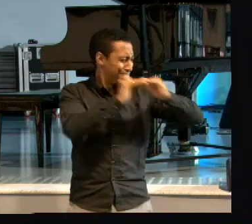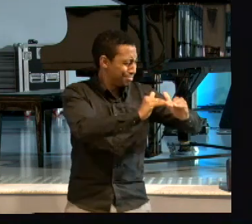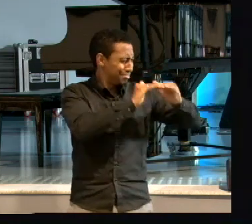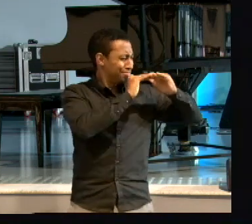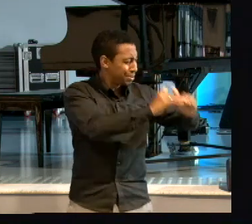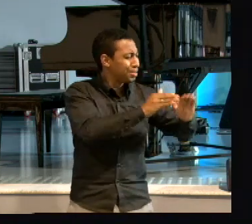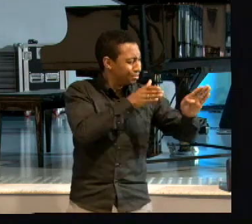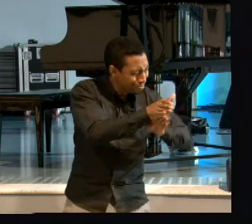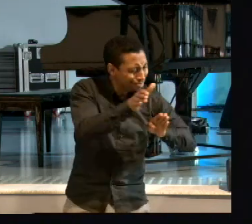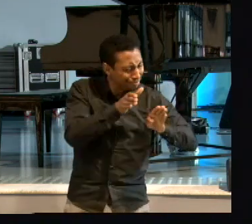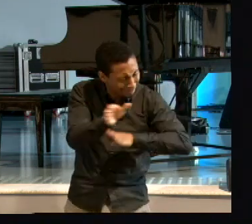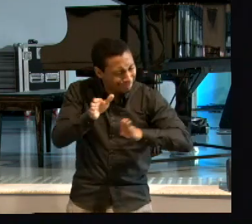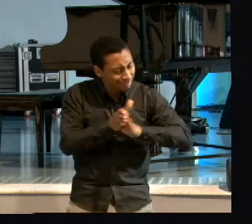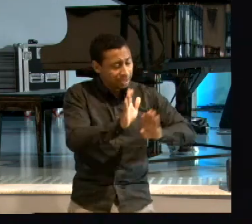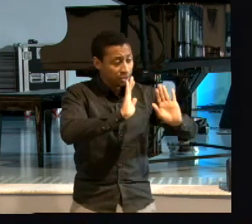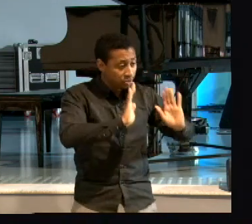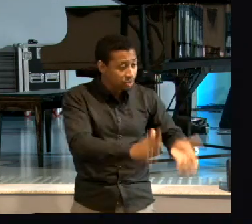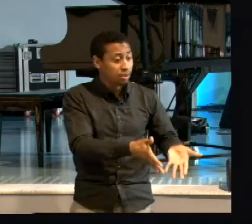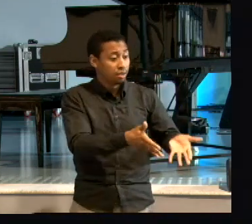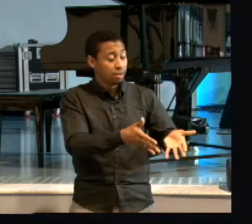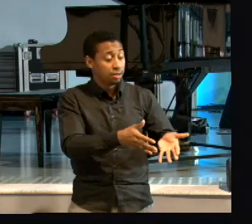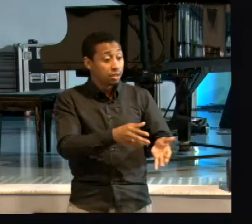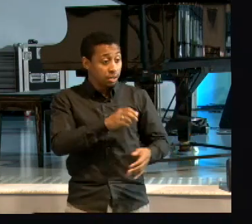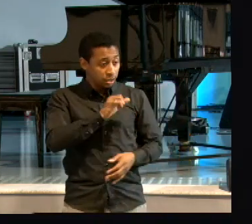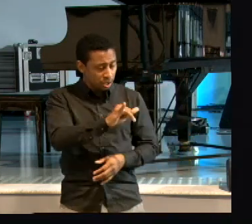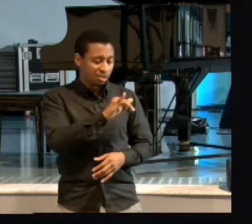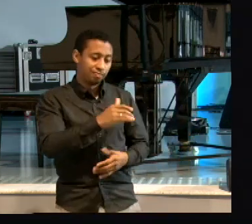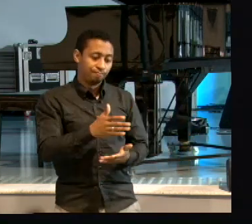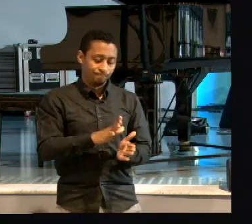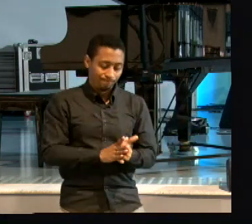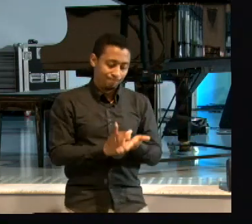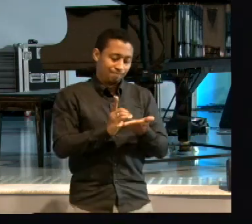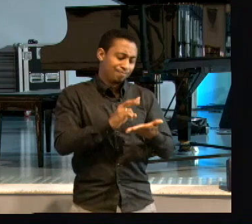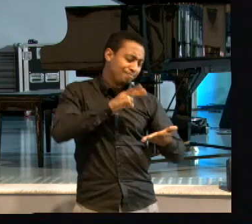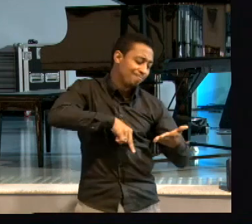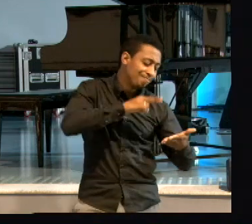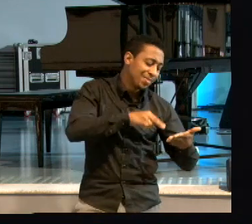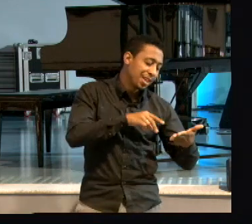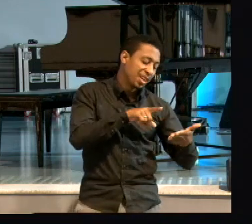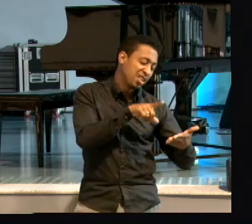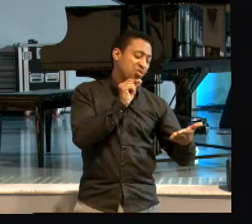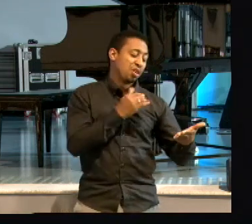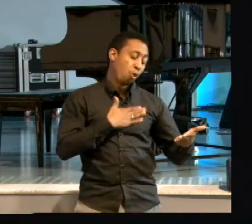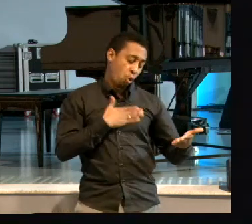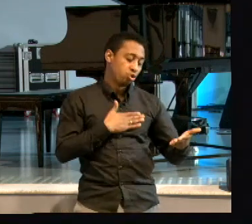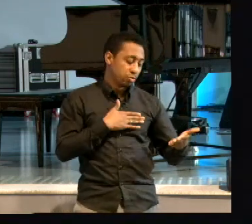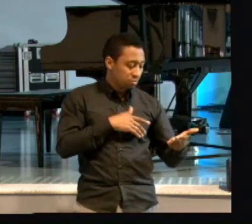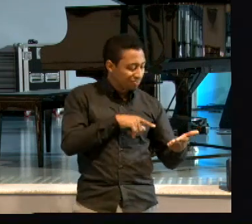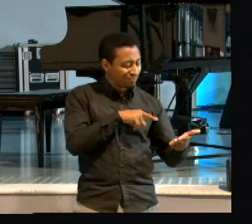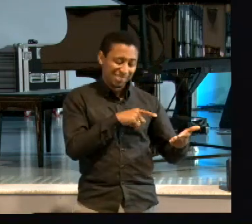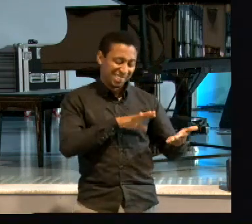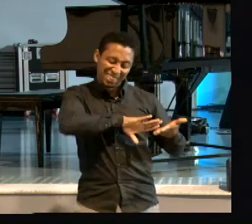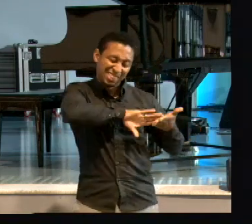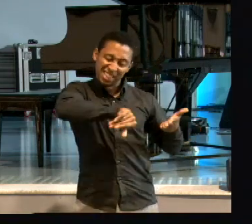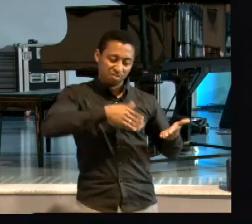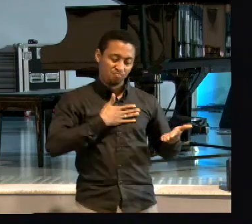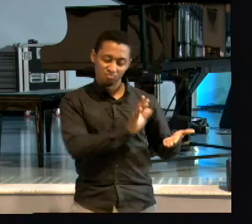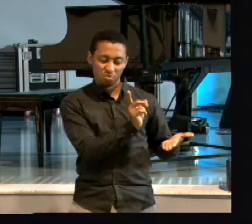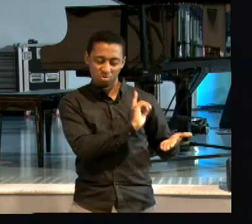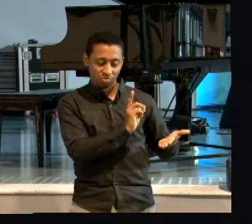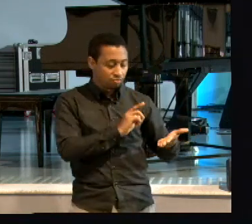Agostinho declarou: se você crê somente naquilo que gosta no evangelho e rejeita o que não gosta, não é no evangelho que você crê, mas sim em si